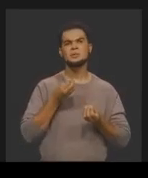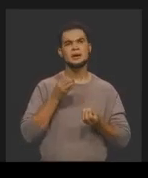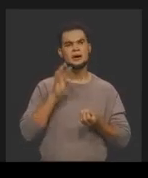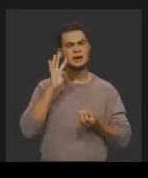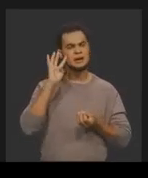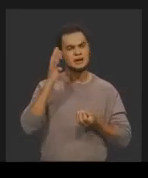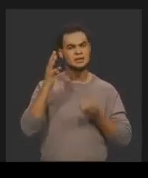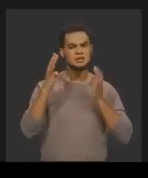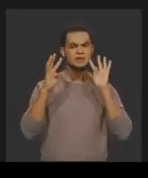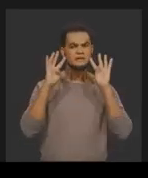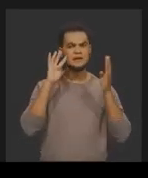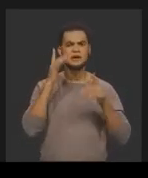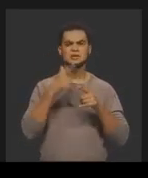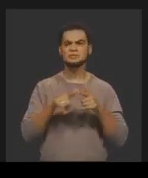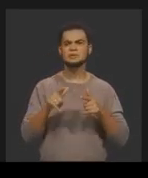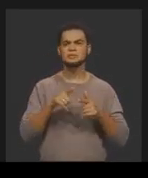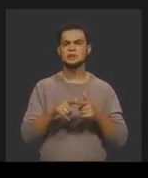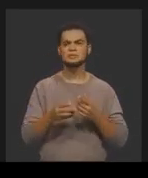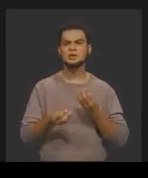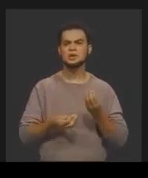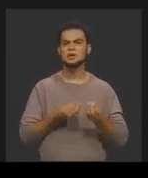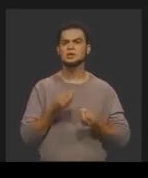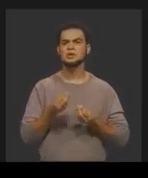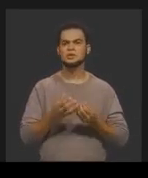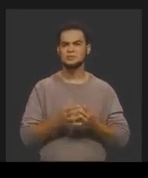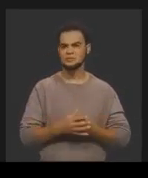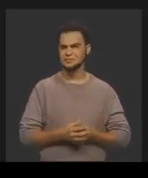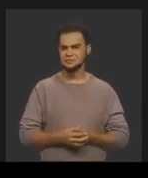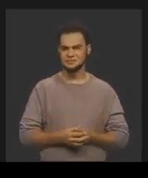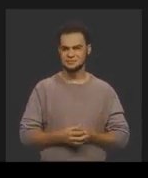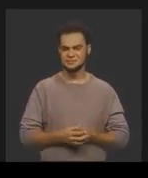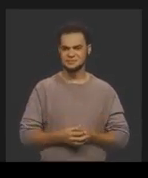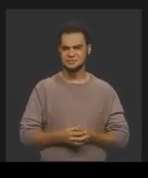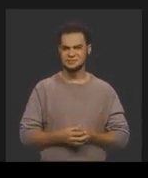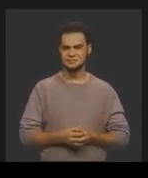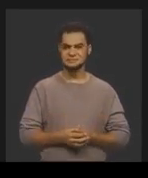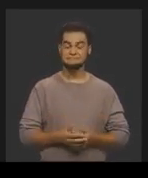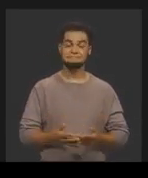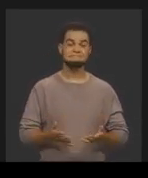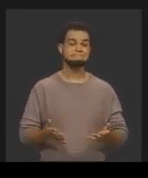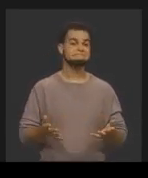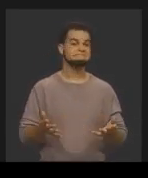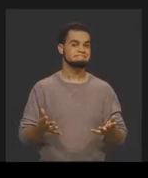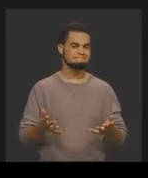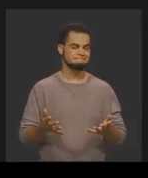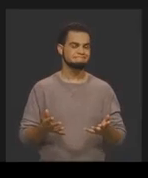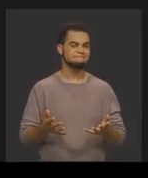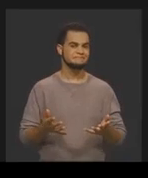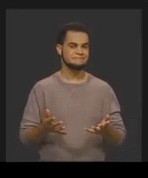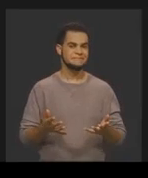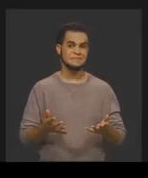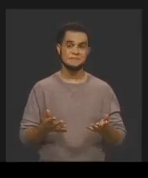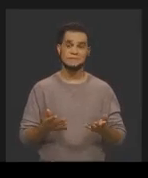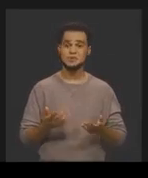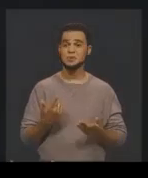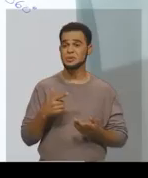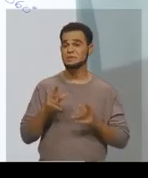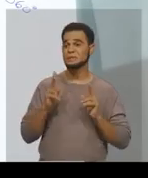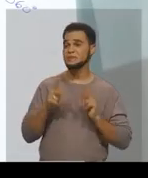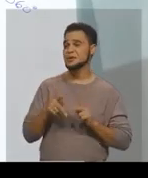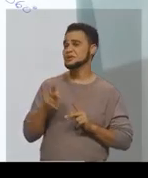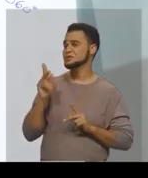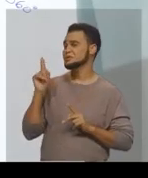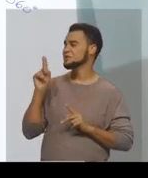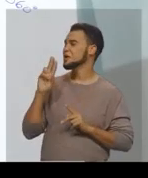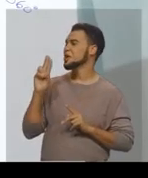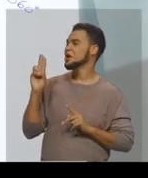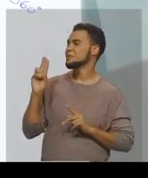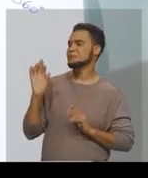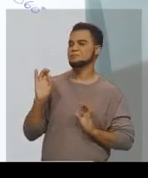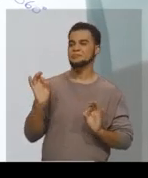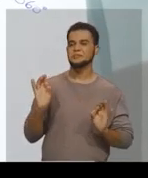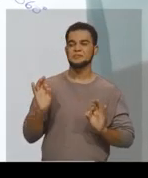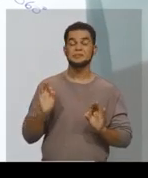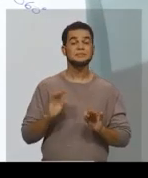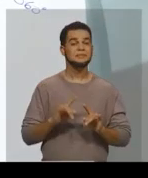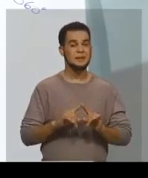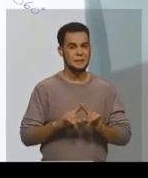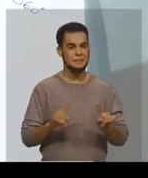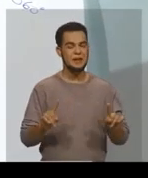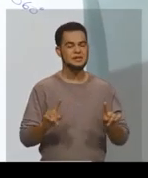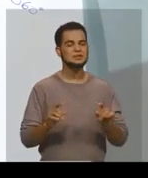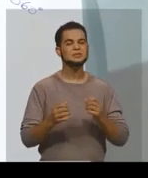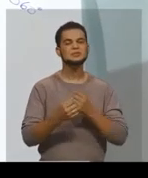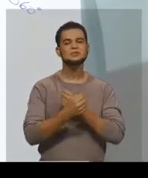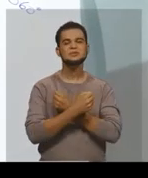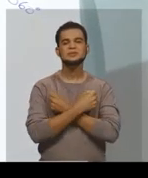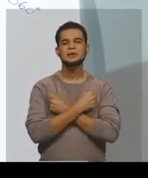resolução dos problemas. Não teve, né, a pessoa, né? Então, um abraço